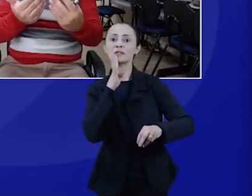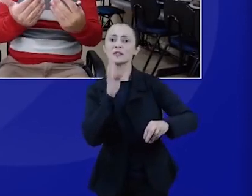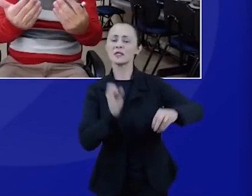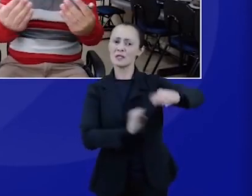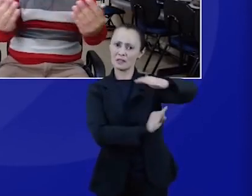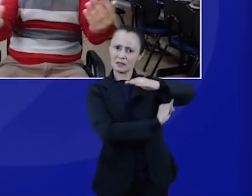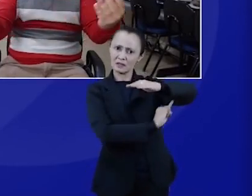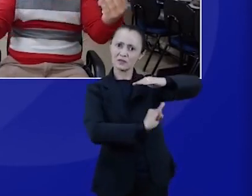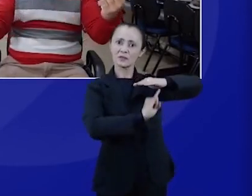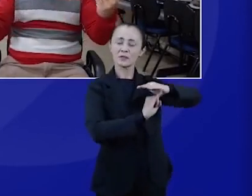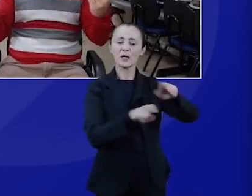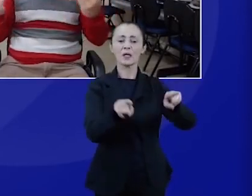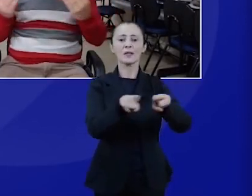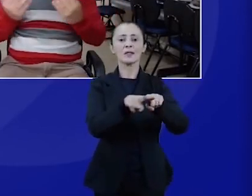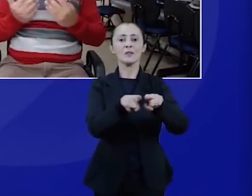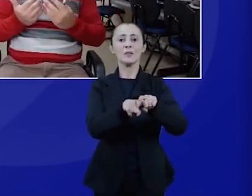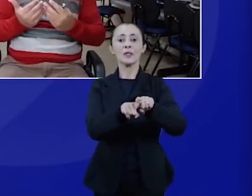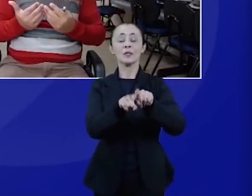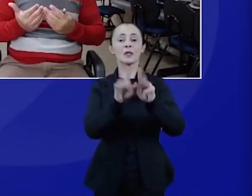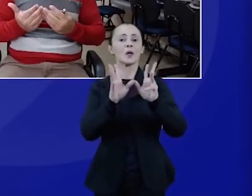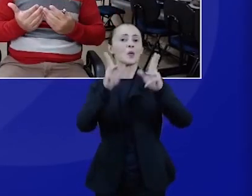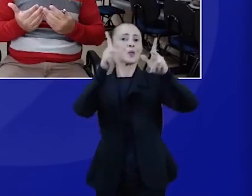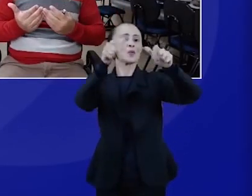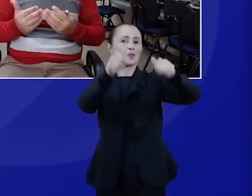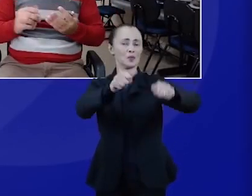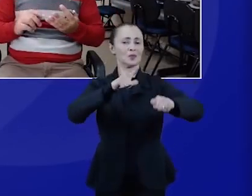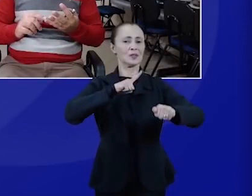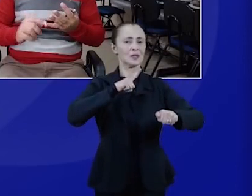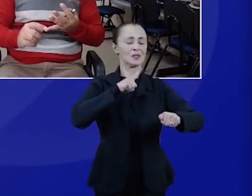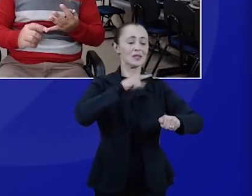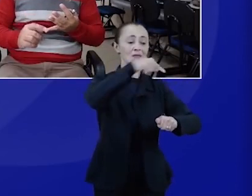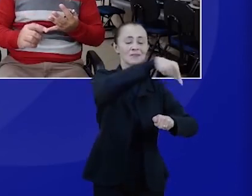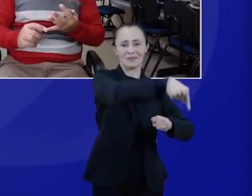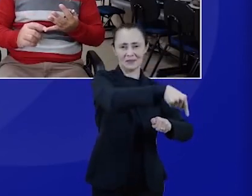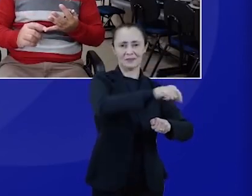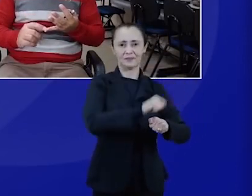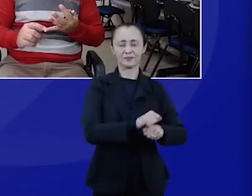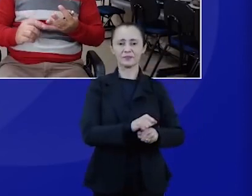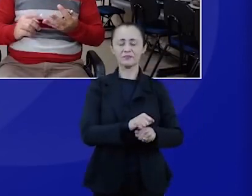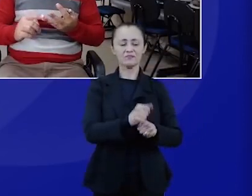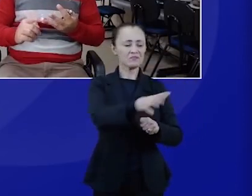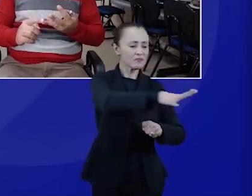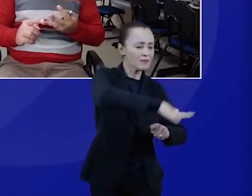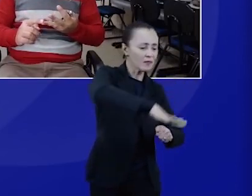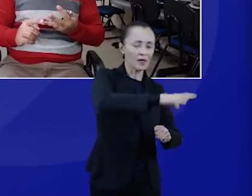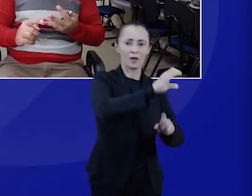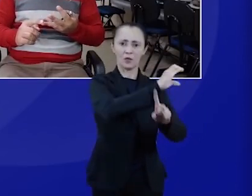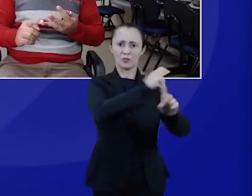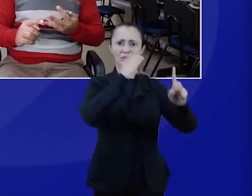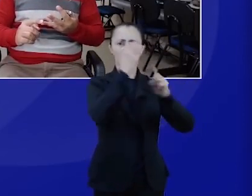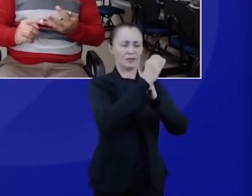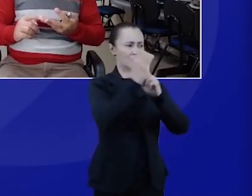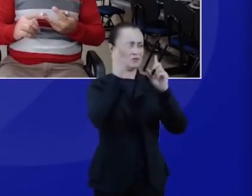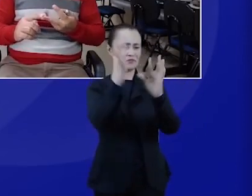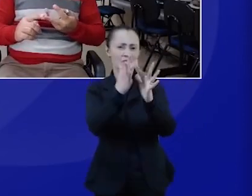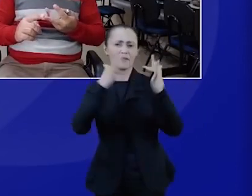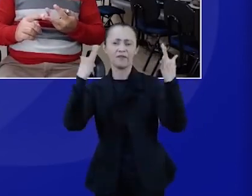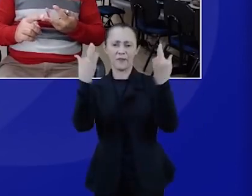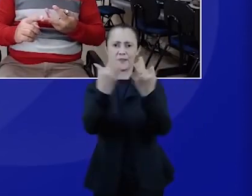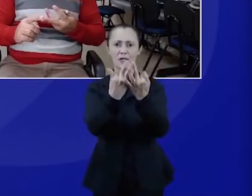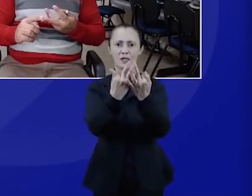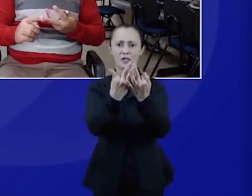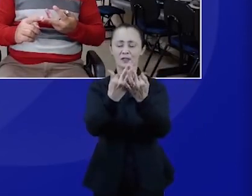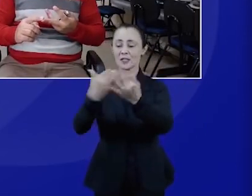mas todas as potencialidades que a cercam. As comunidades, as famílias,